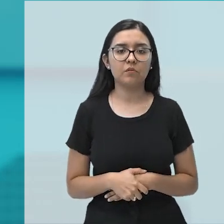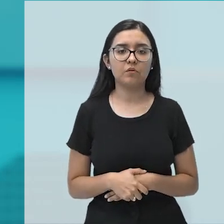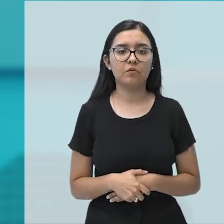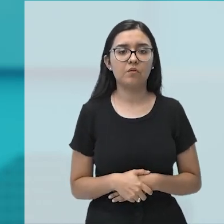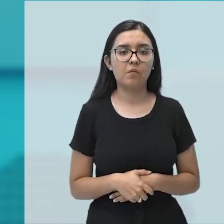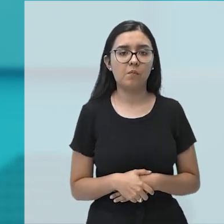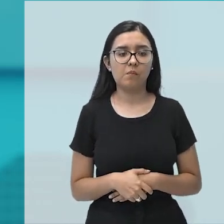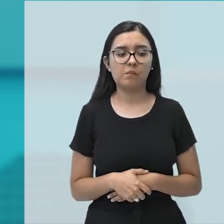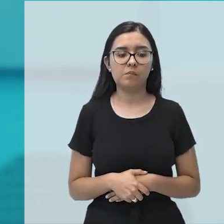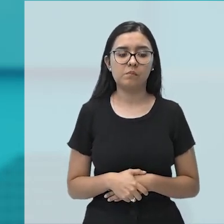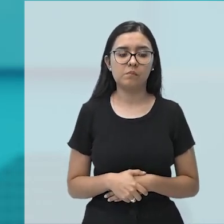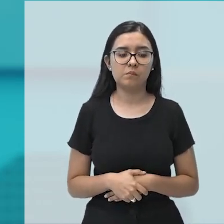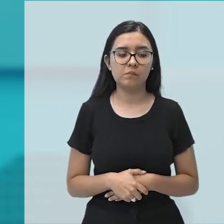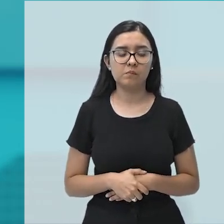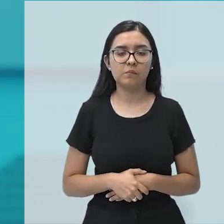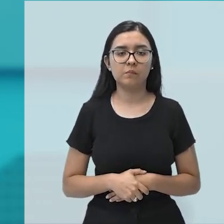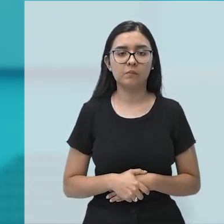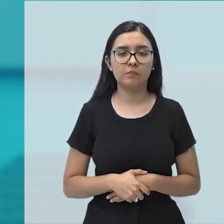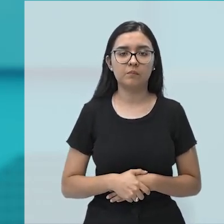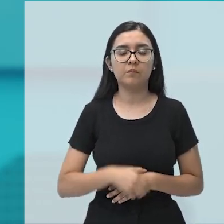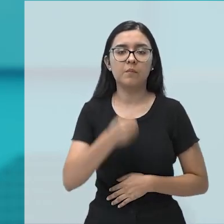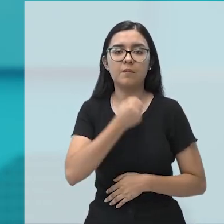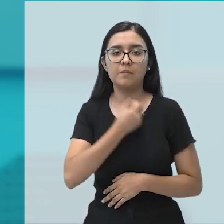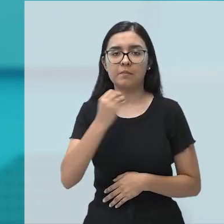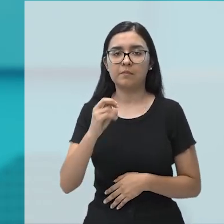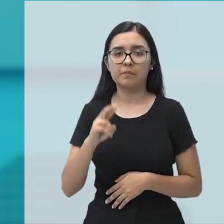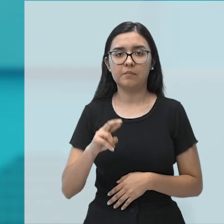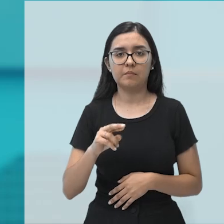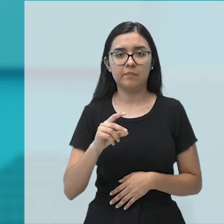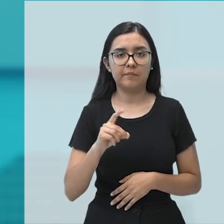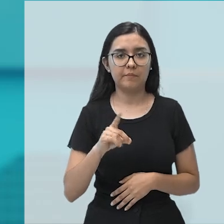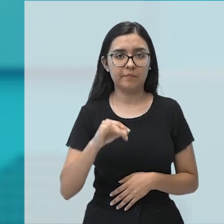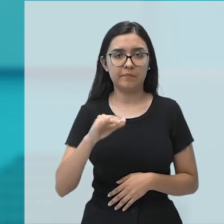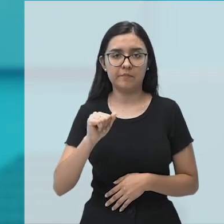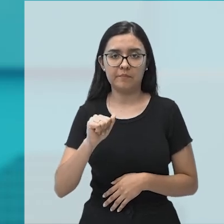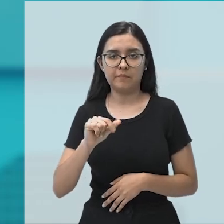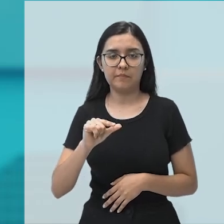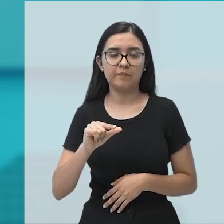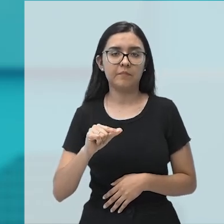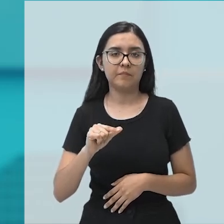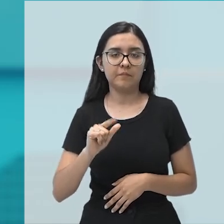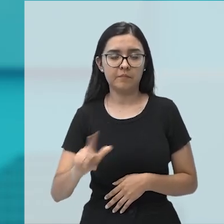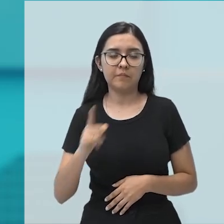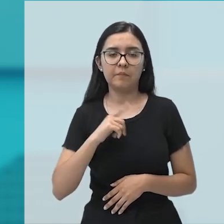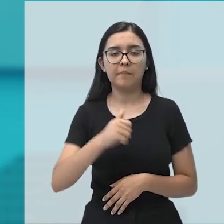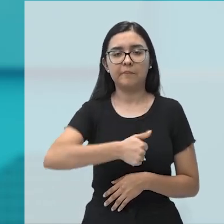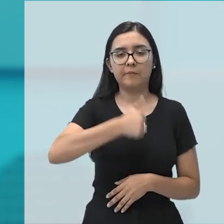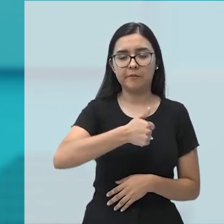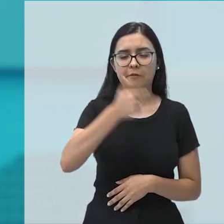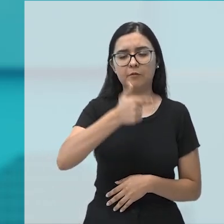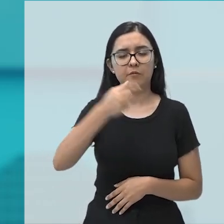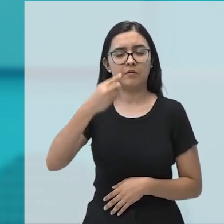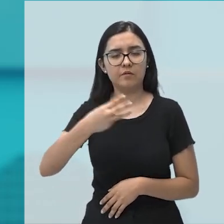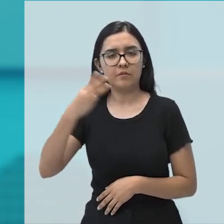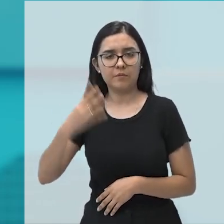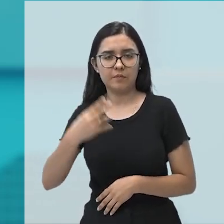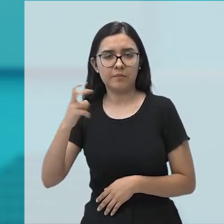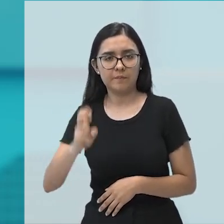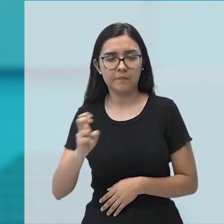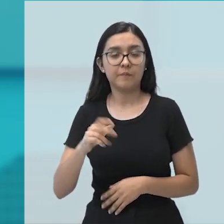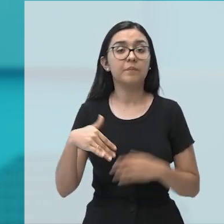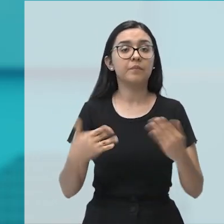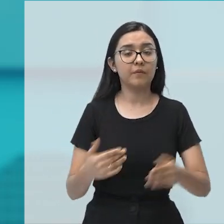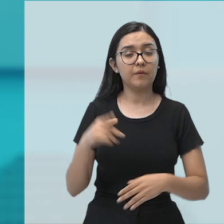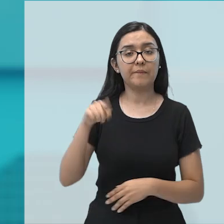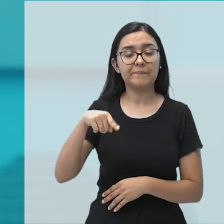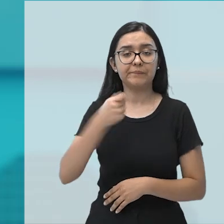15, certo? O número, então, ordinal, que indica a ordem, ele tem terminação em TH, é 15th. E é esse